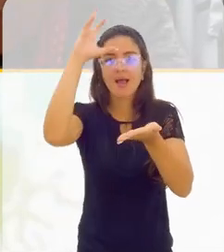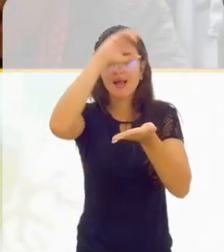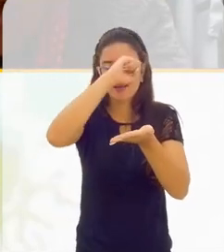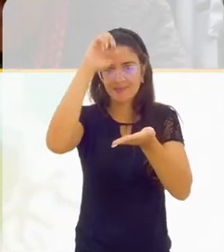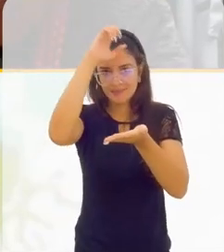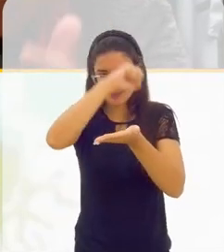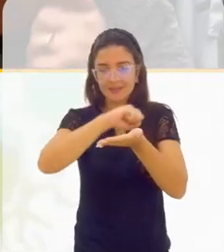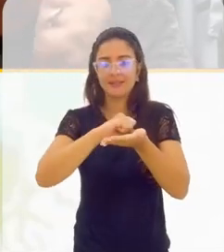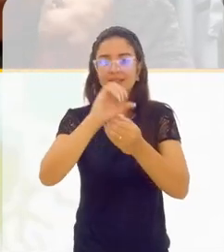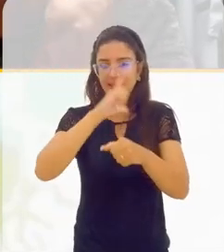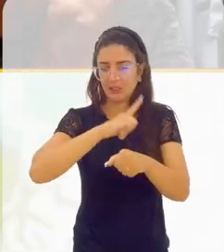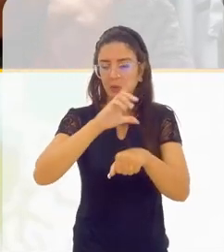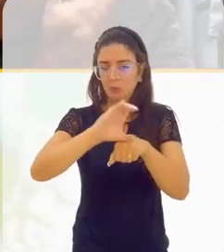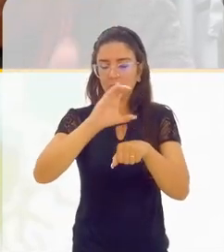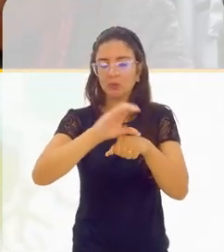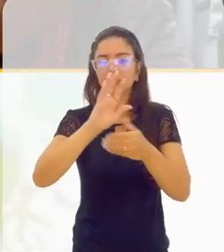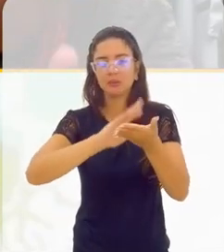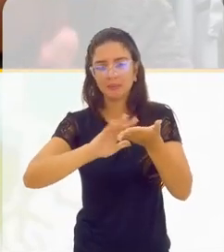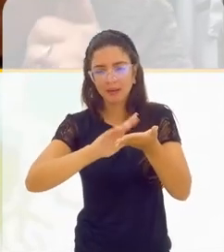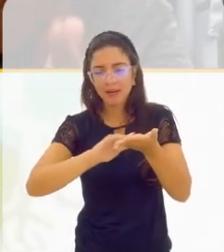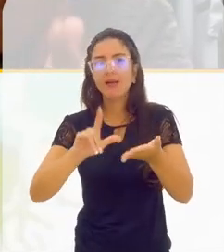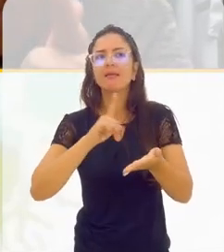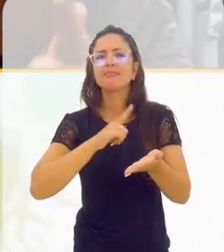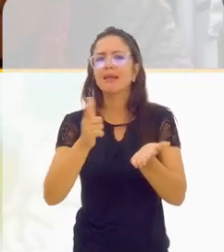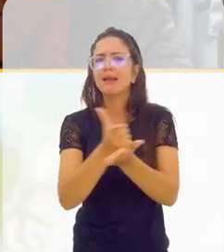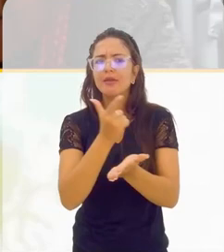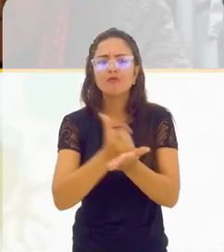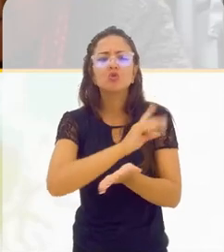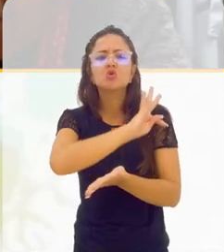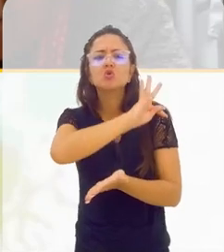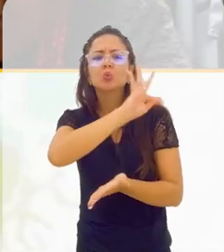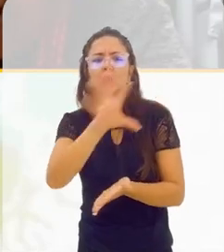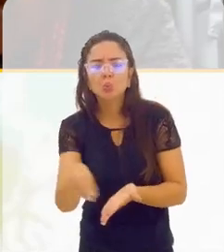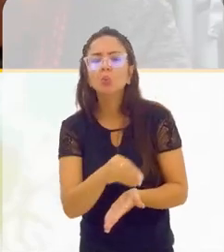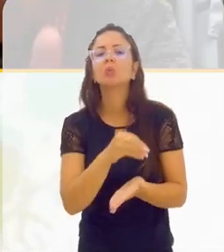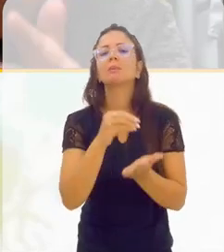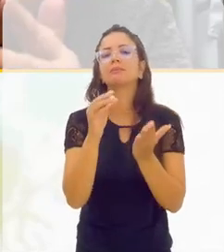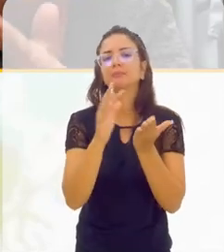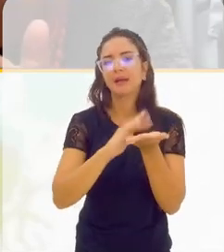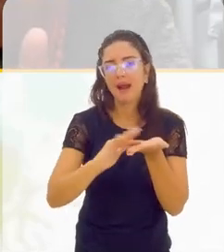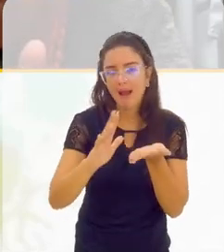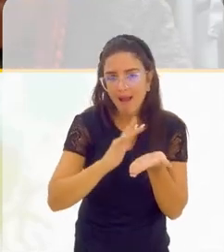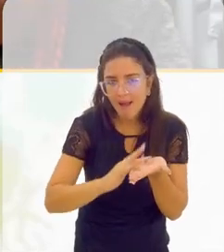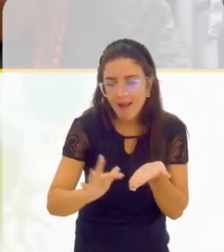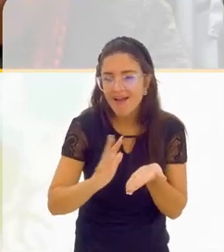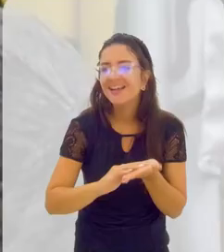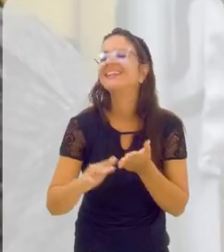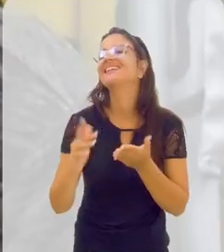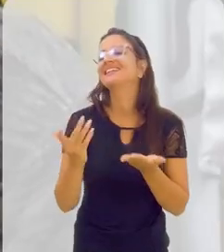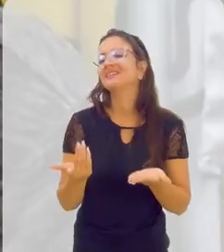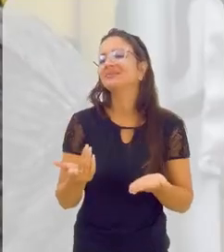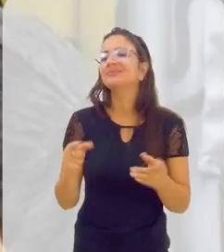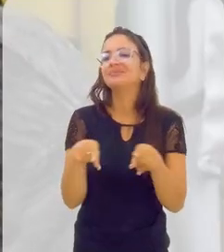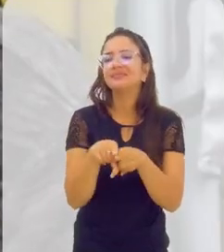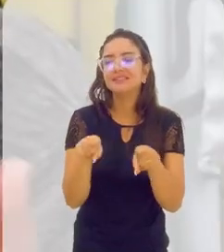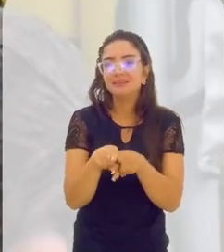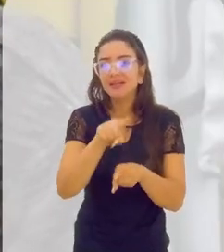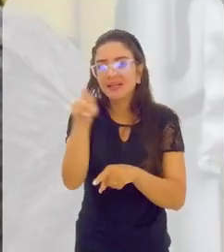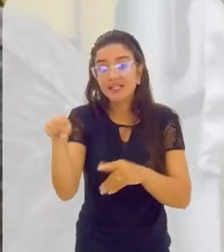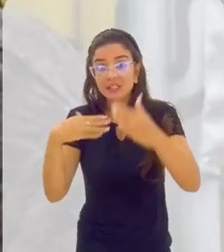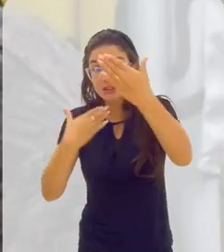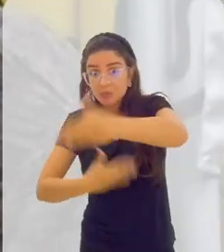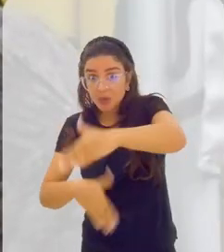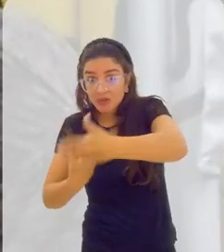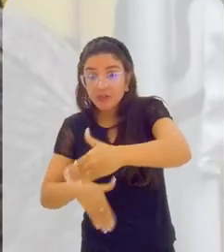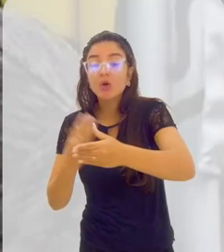braille eles tinham todos os livros em Braille disse que a gente está falando eles faziam